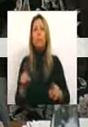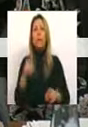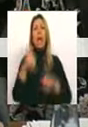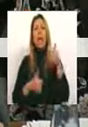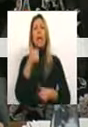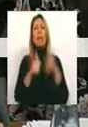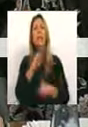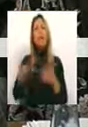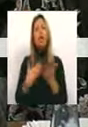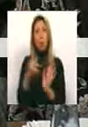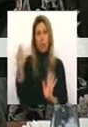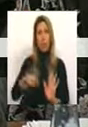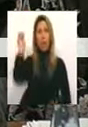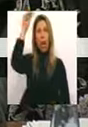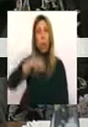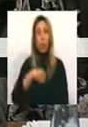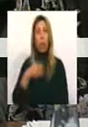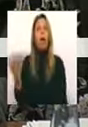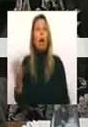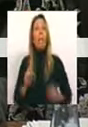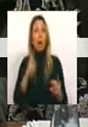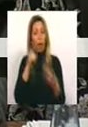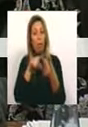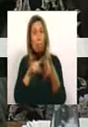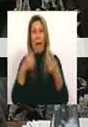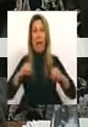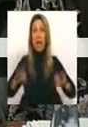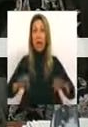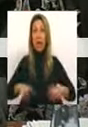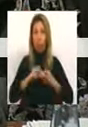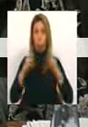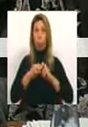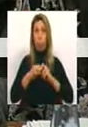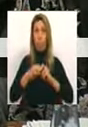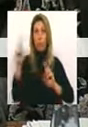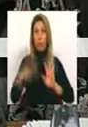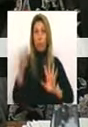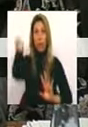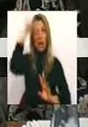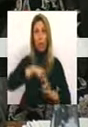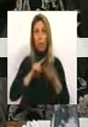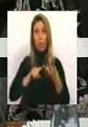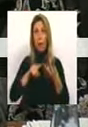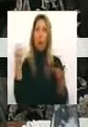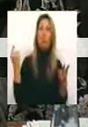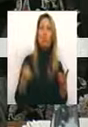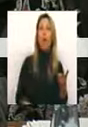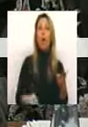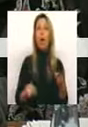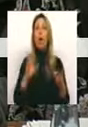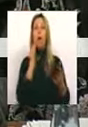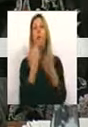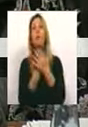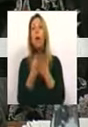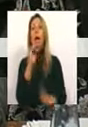certo é evitar problemas com o presidente da república eu vou ser pura e simplesmente para eventualmente projetar sampaio da